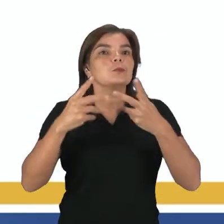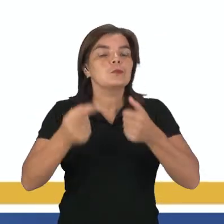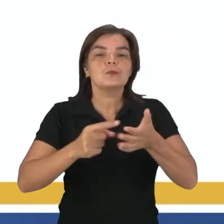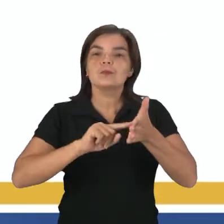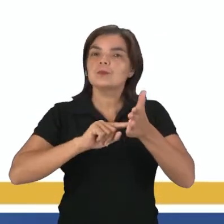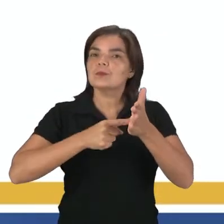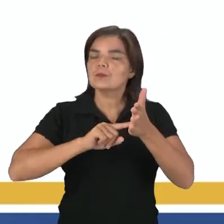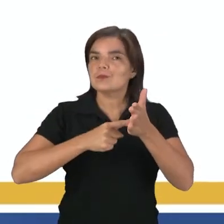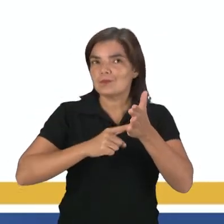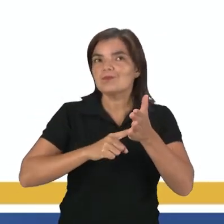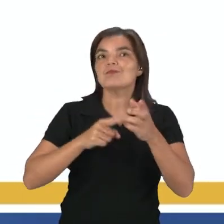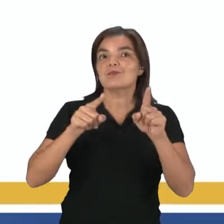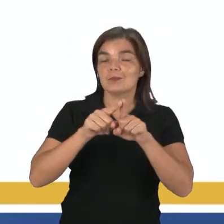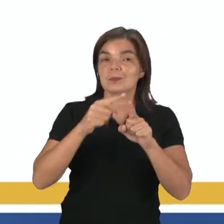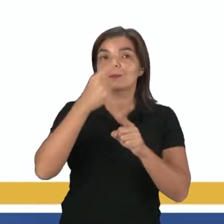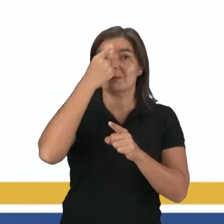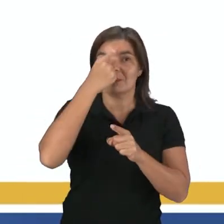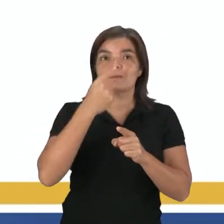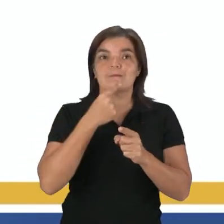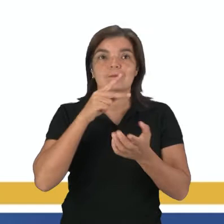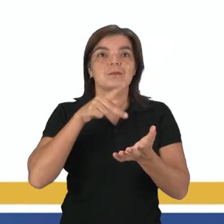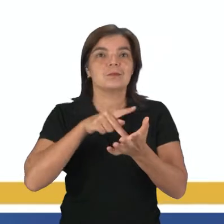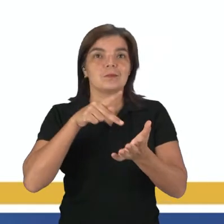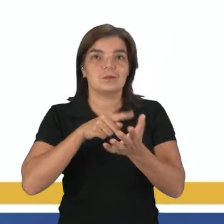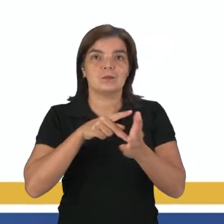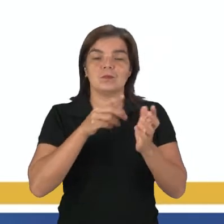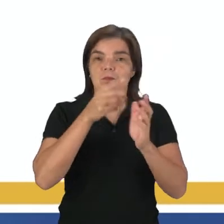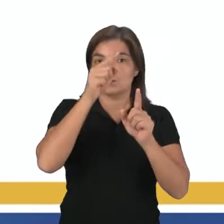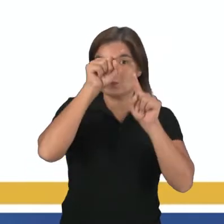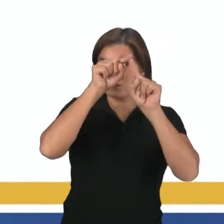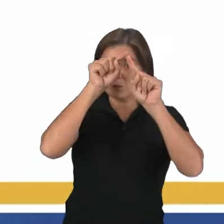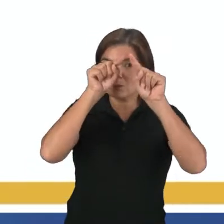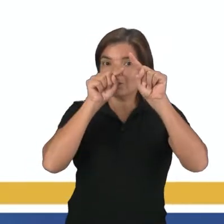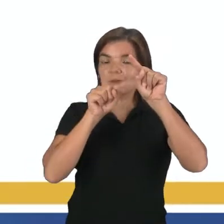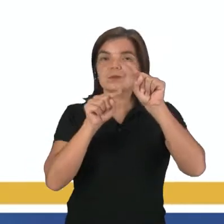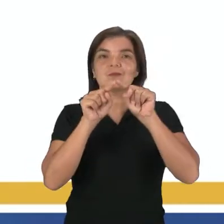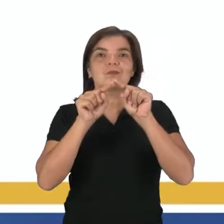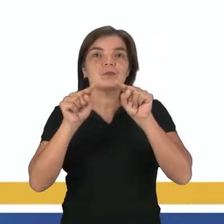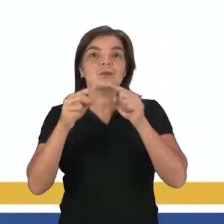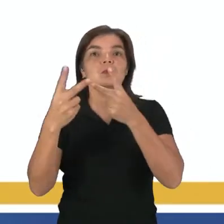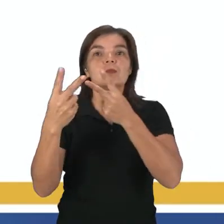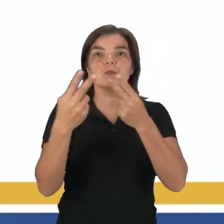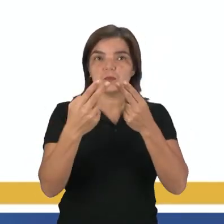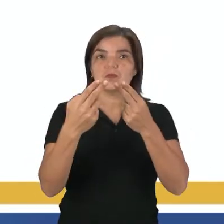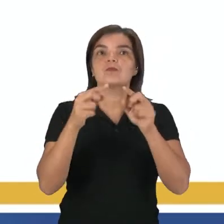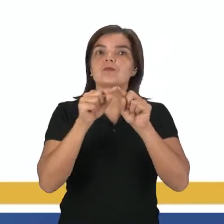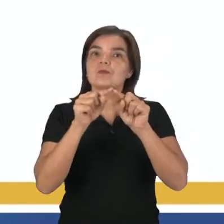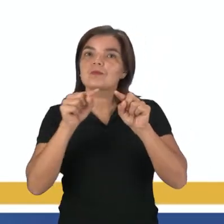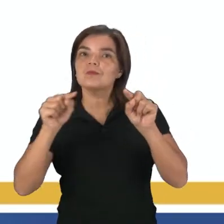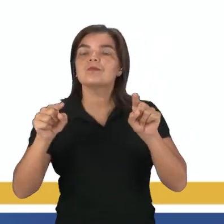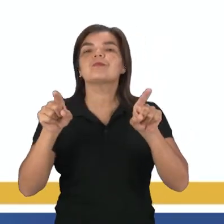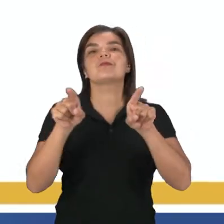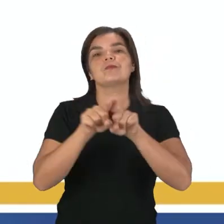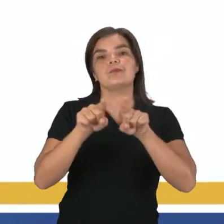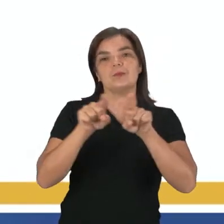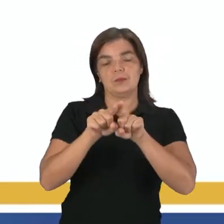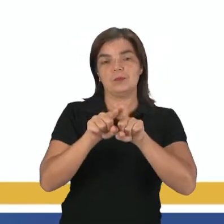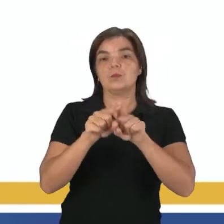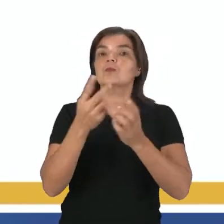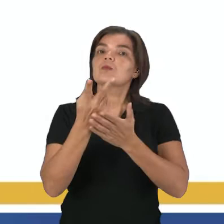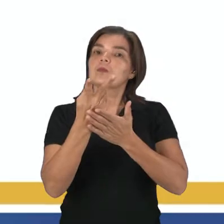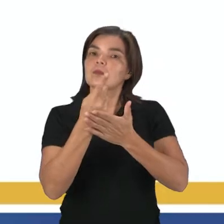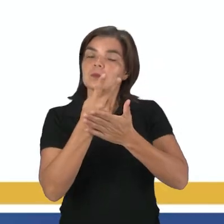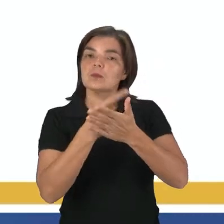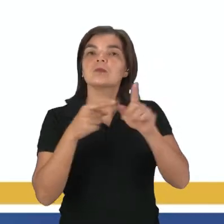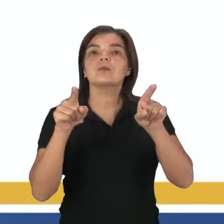comprimento. Todos os pontos da figura original são deslocados da mesma forma e todos os segmentos de retas que formam a figura